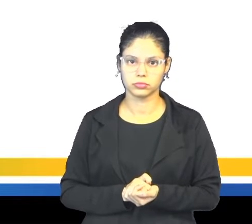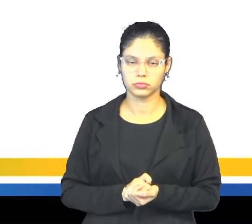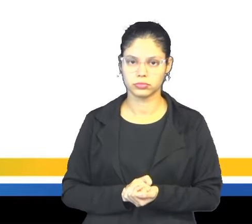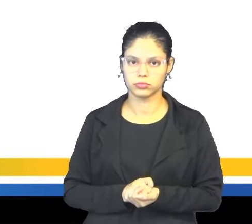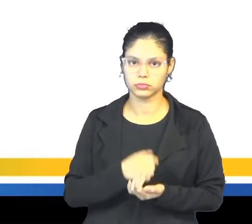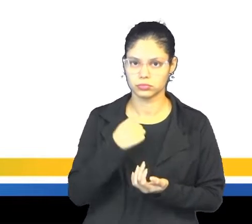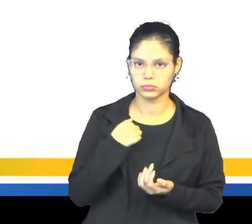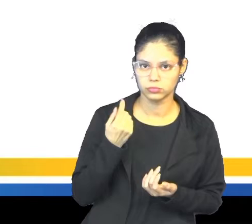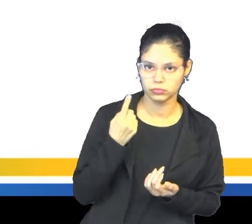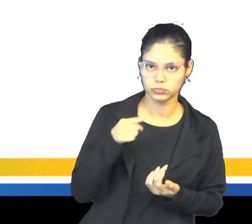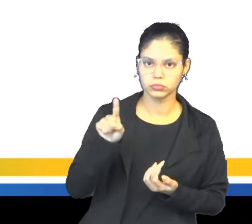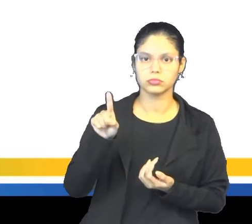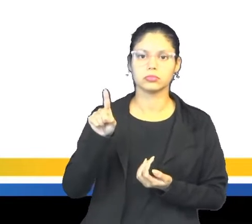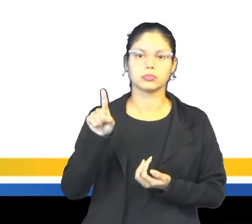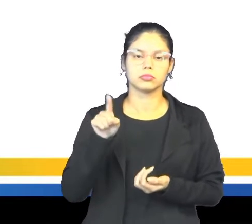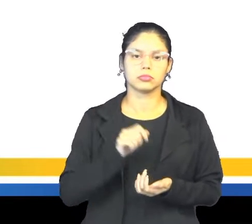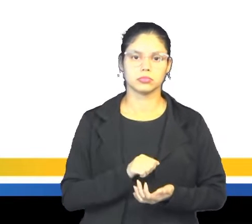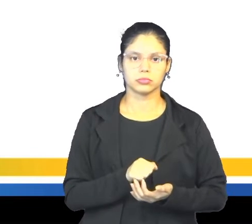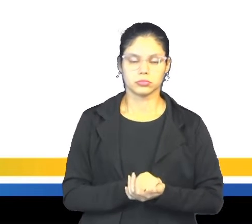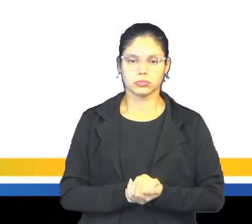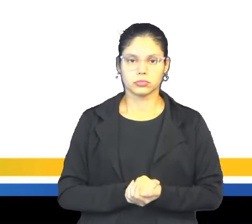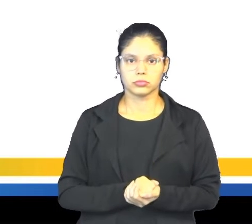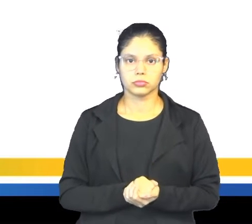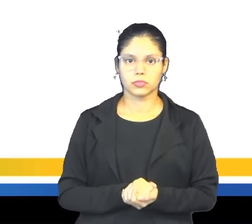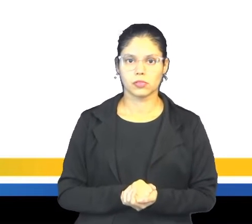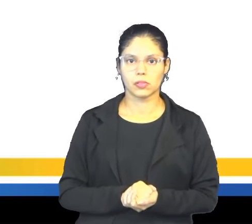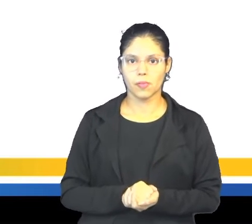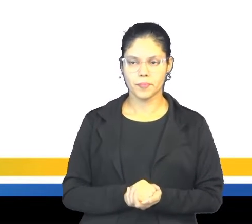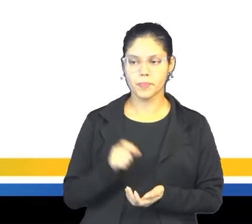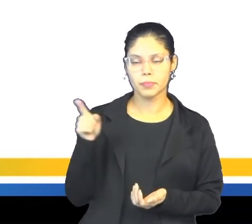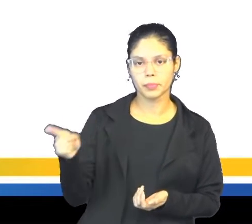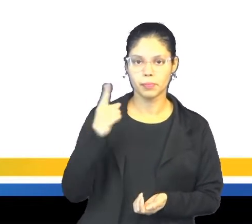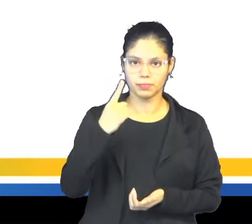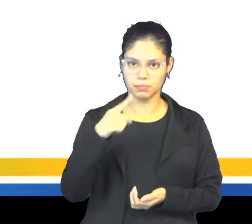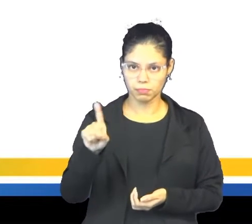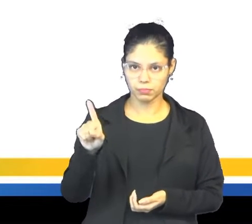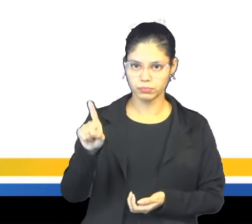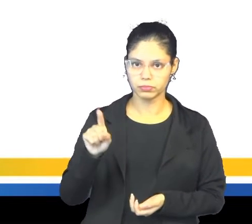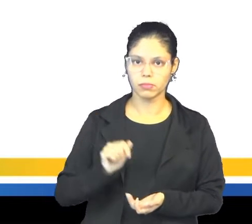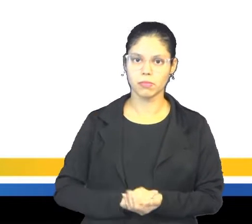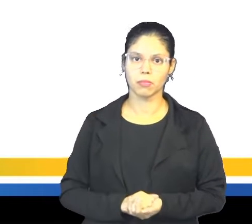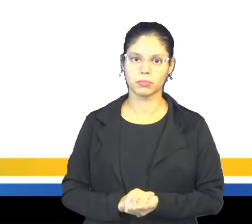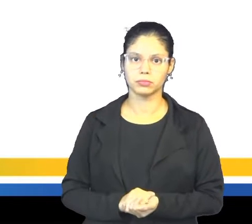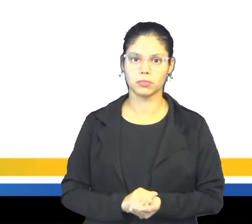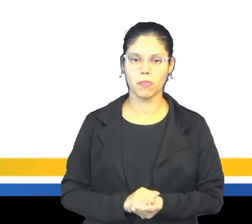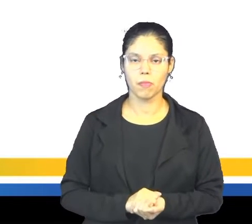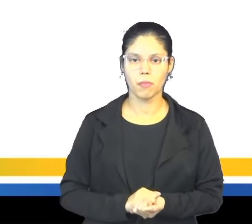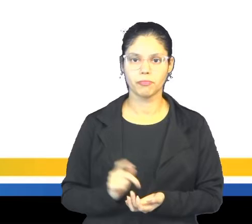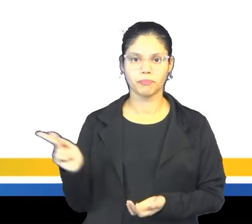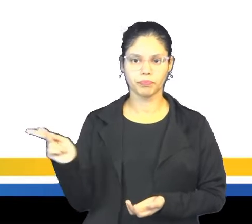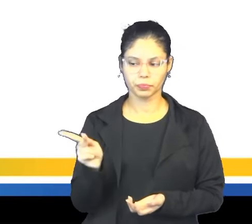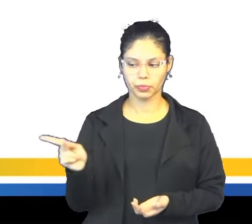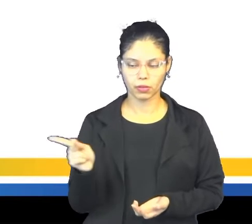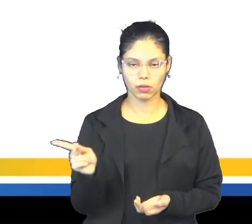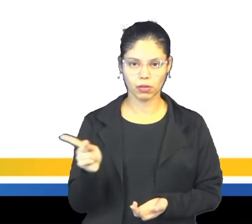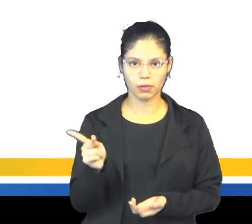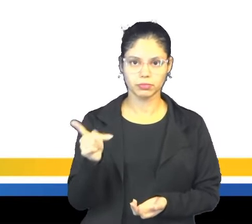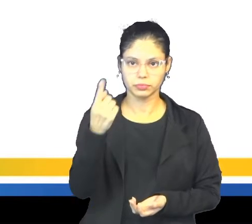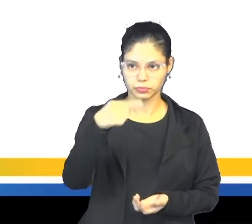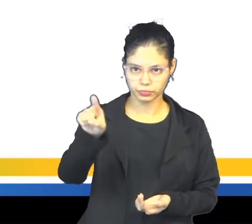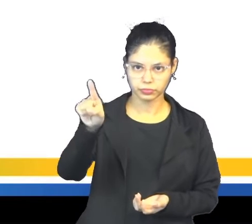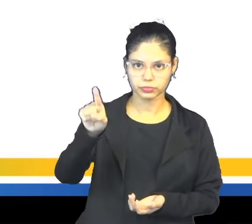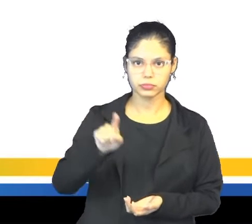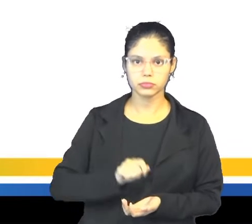eu vou, né? She will, ela vai. E they will, eles vão ou